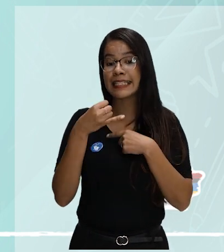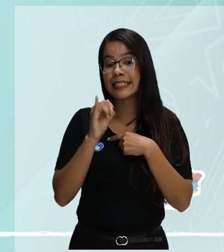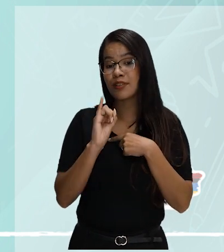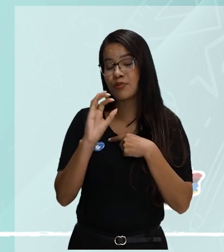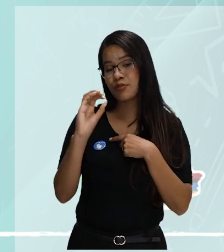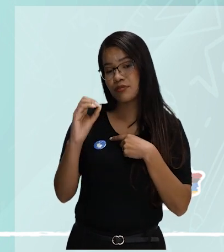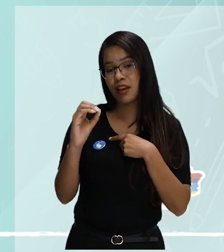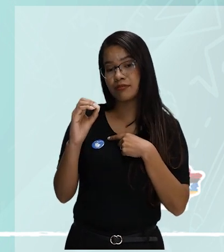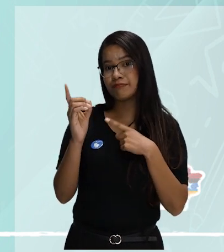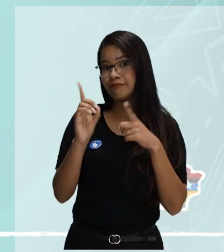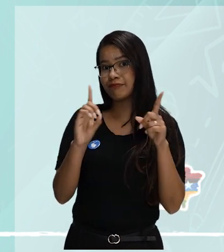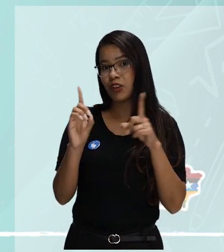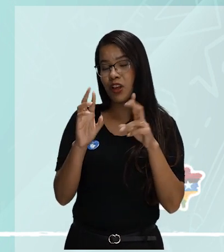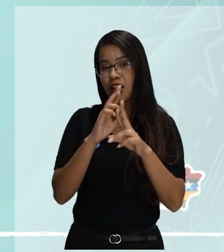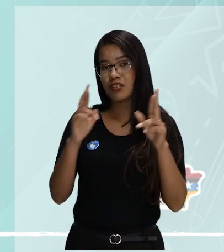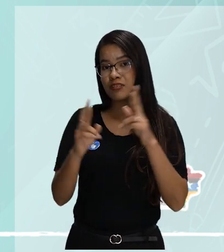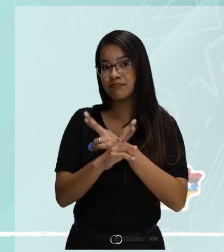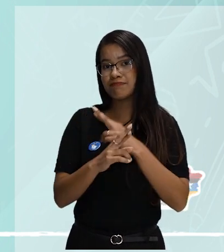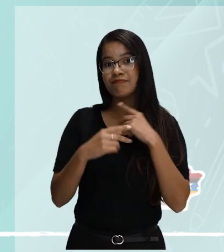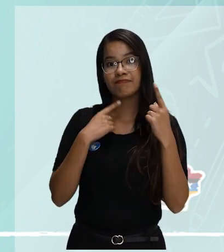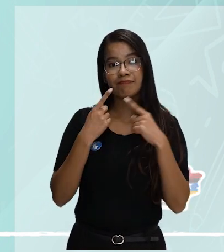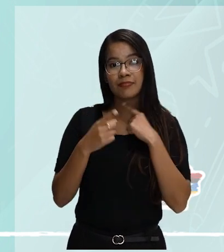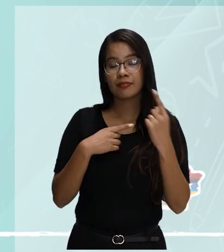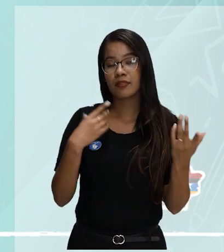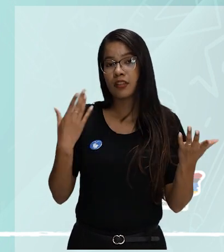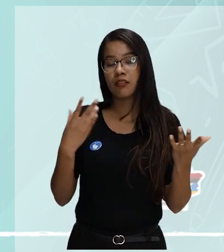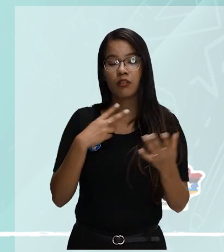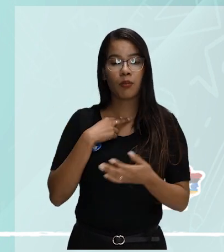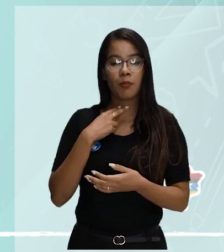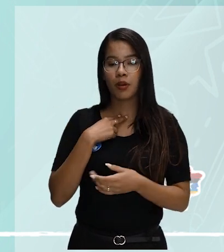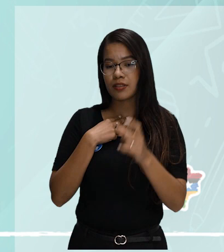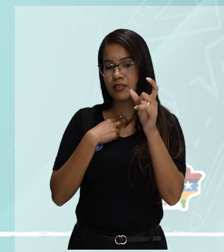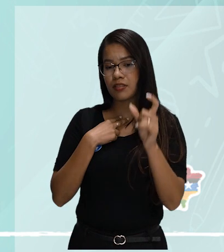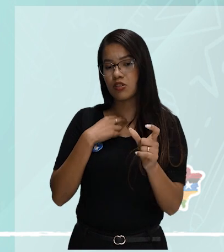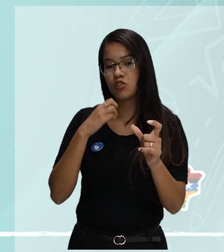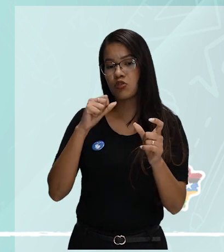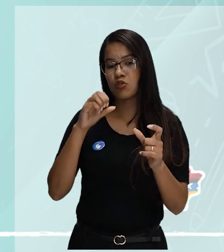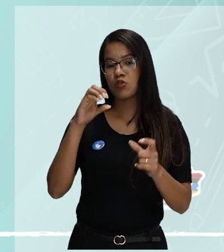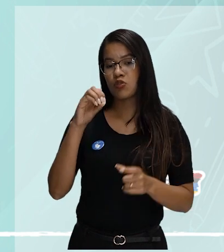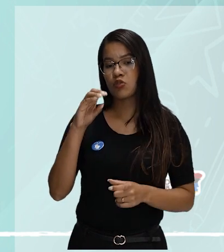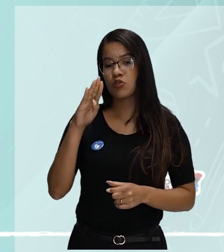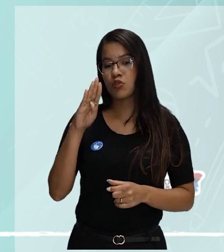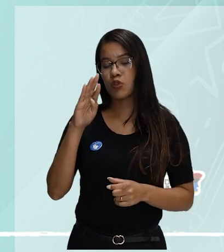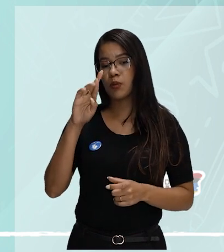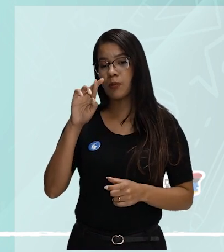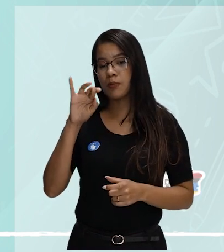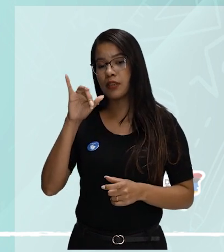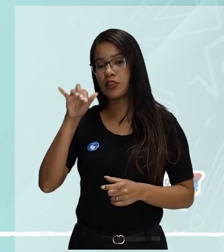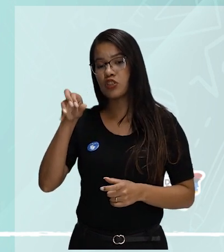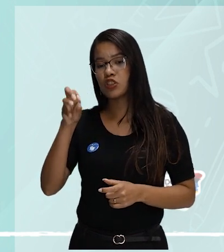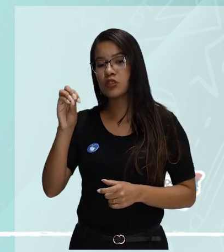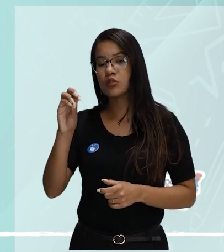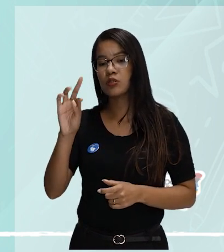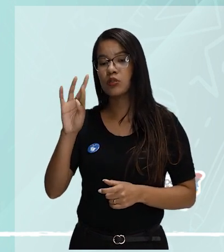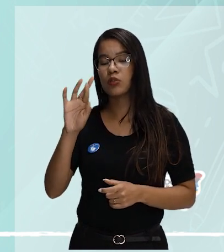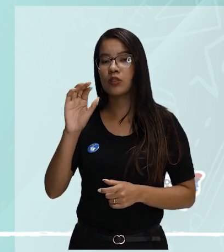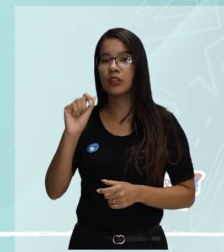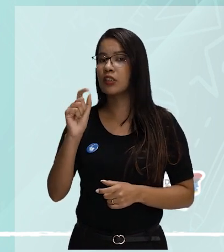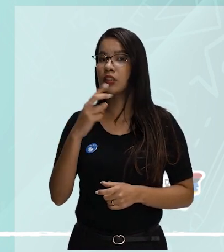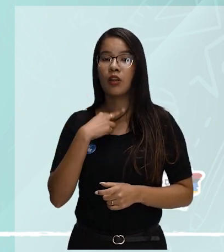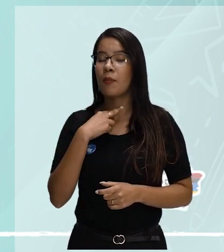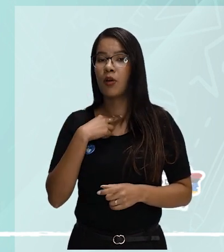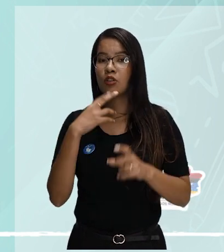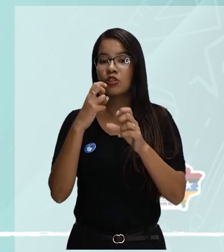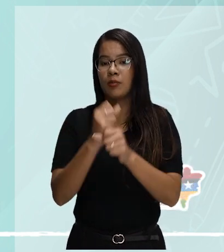está associado a ninguém, então ela não pode ser sobrejetora. Porque para ser sobrejetora tem que acontecer isso aqui, ó. Não pode sobrar